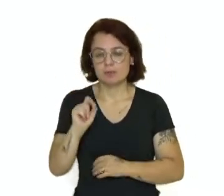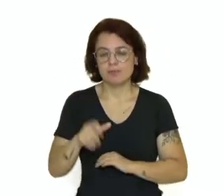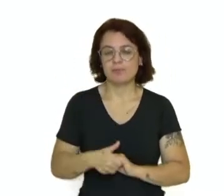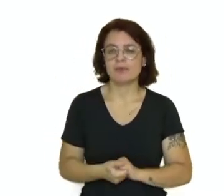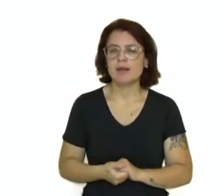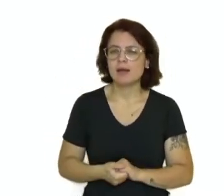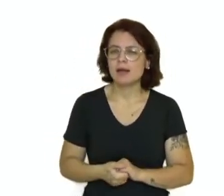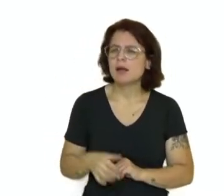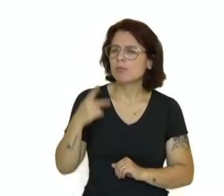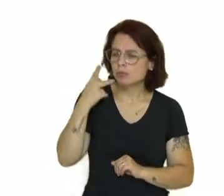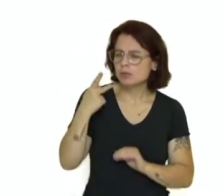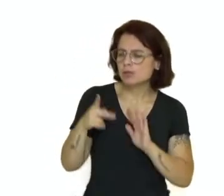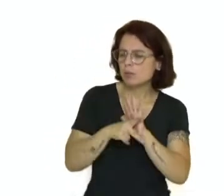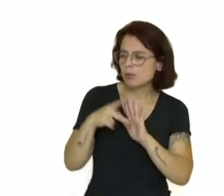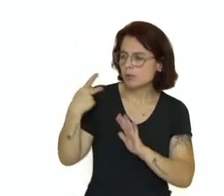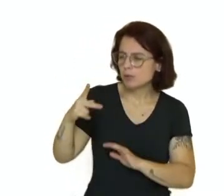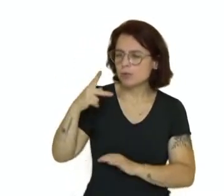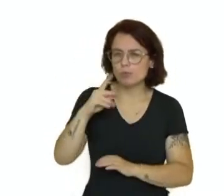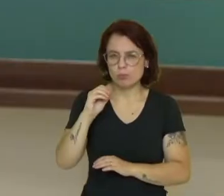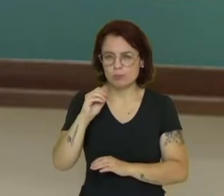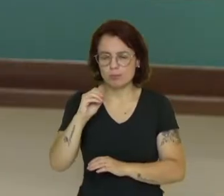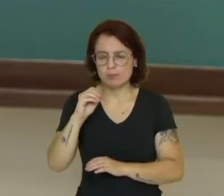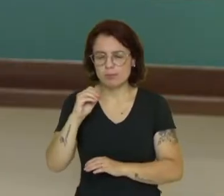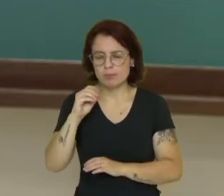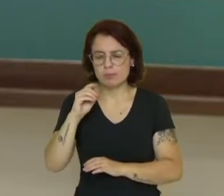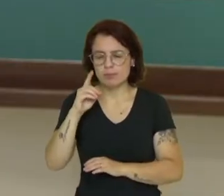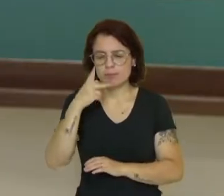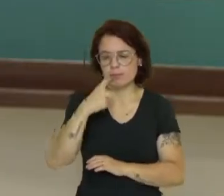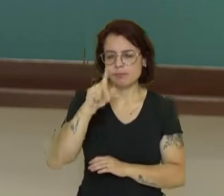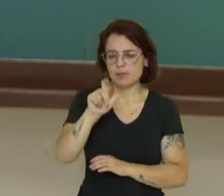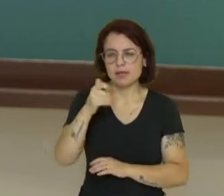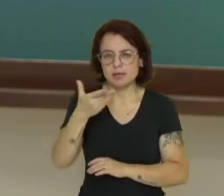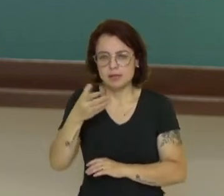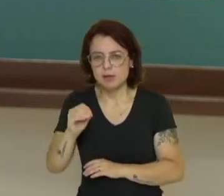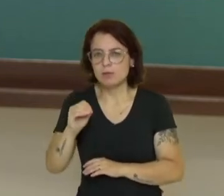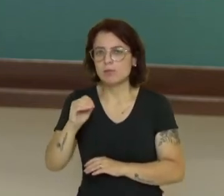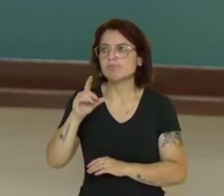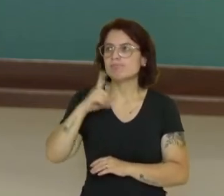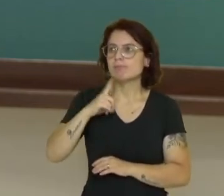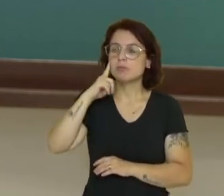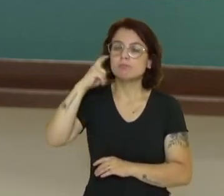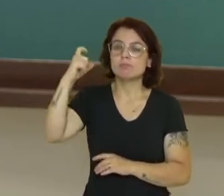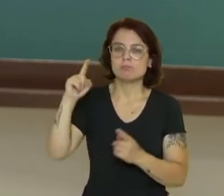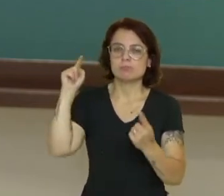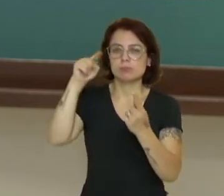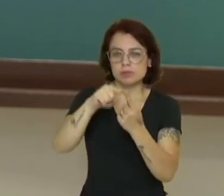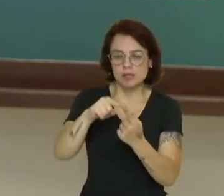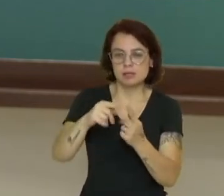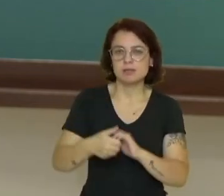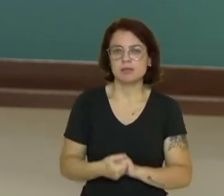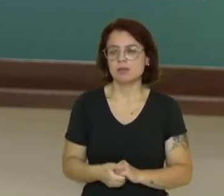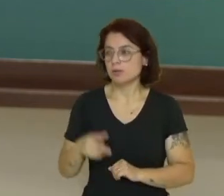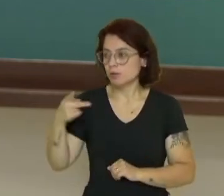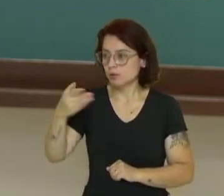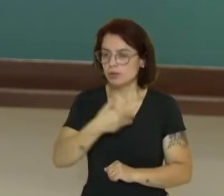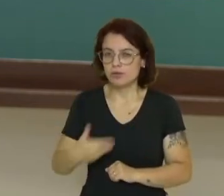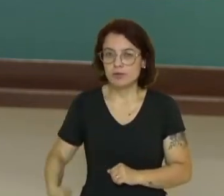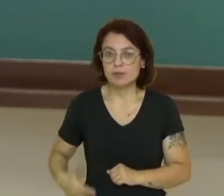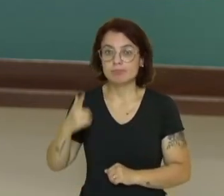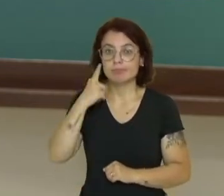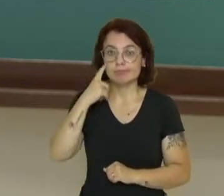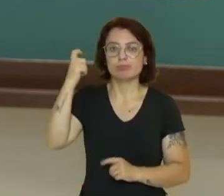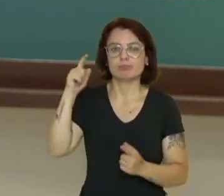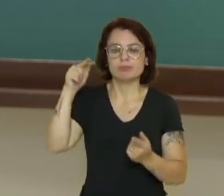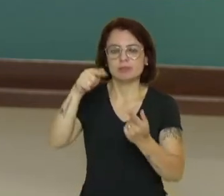A política do Platão é idealizada, a forma de governo dele é idealizada. Ele não está partindo do que era